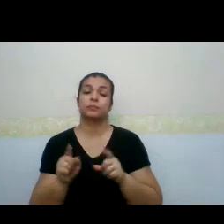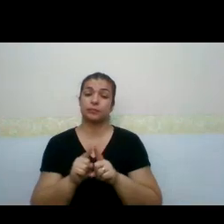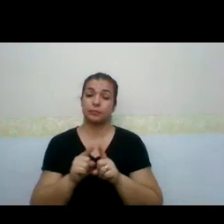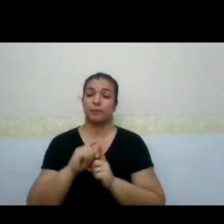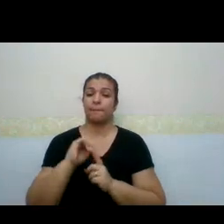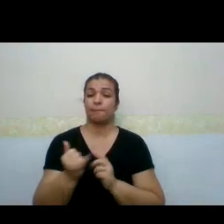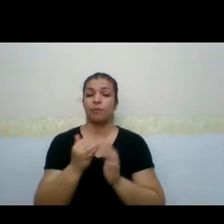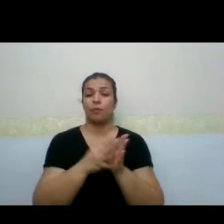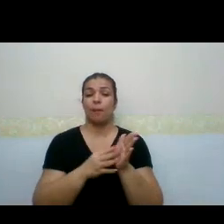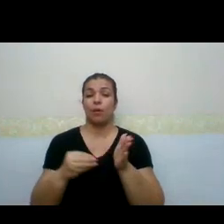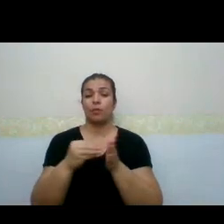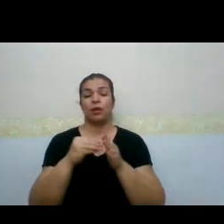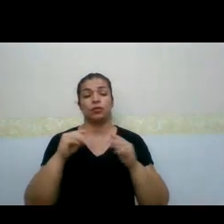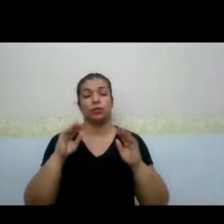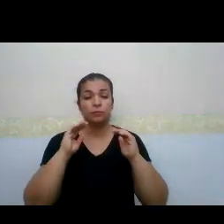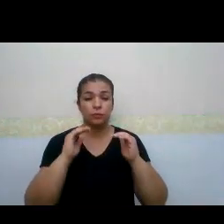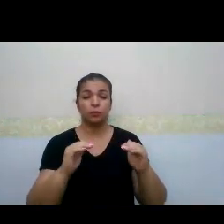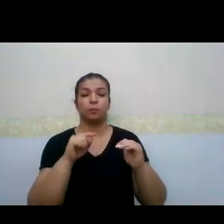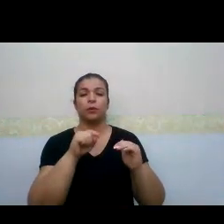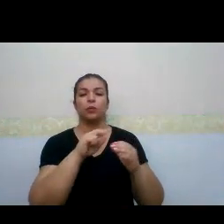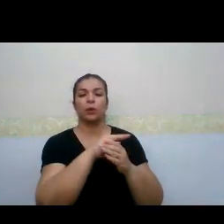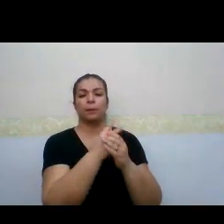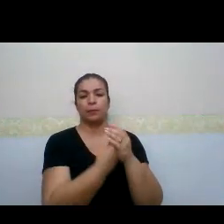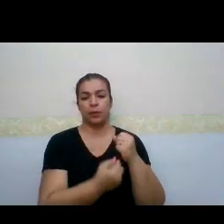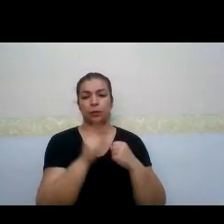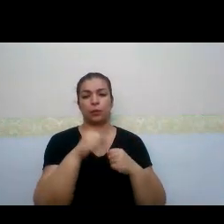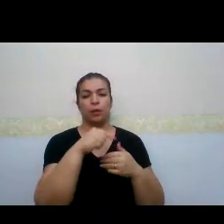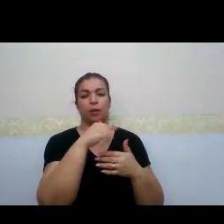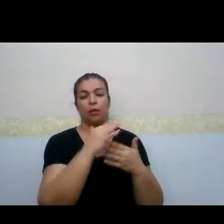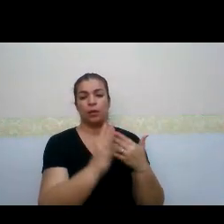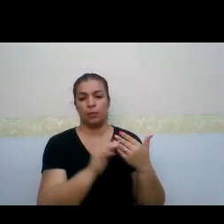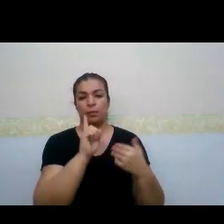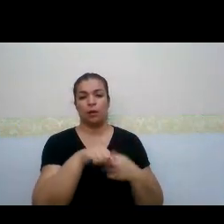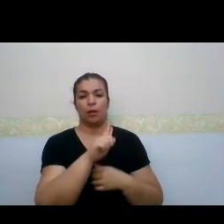que respeite o bilinguismo, né? Libras como primeira